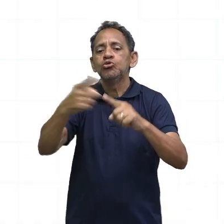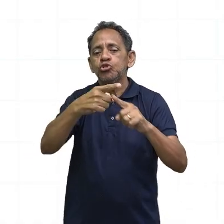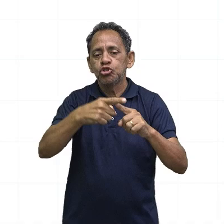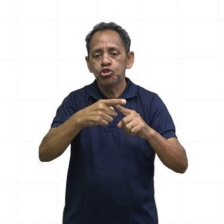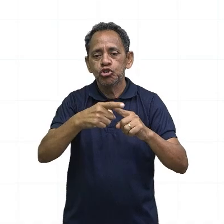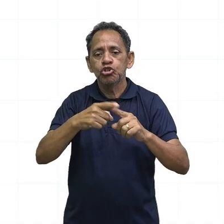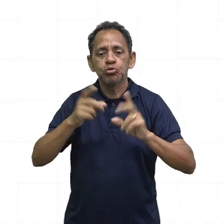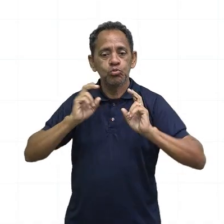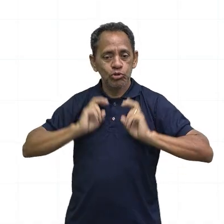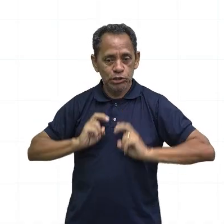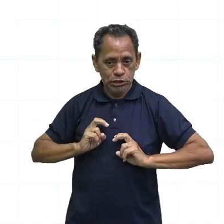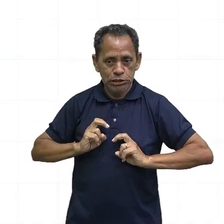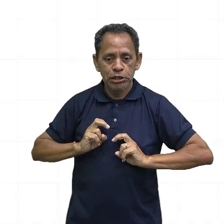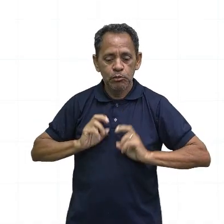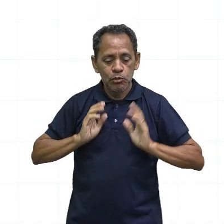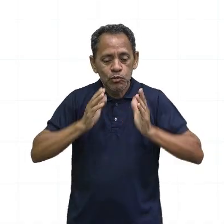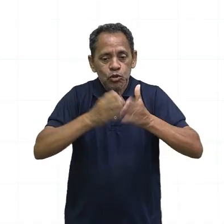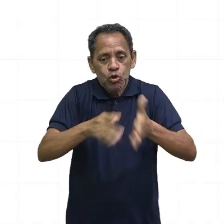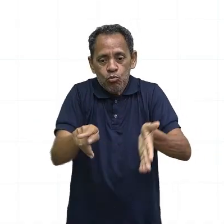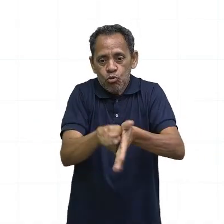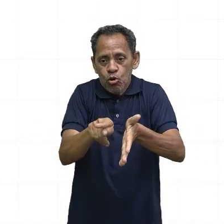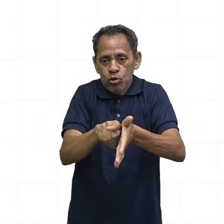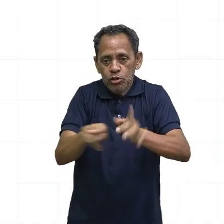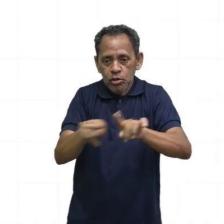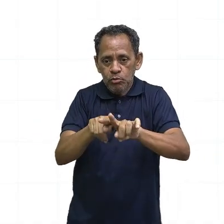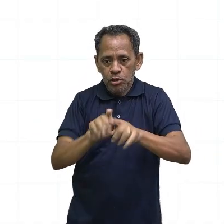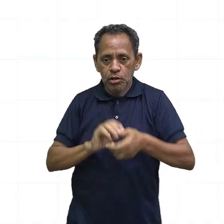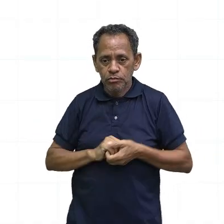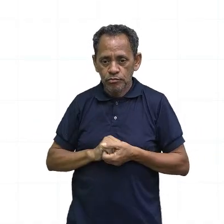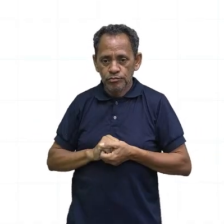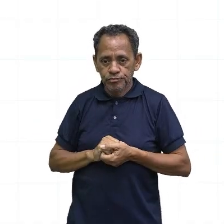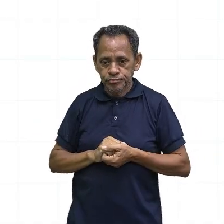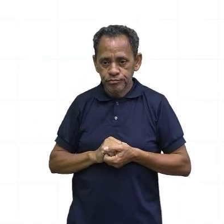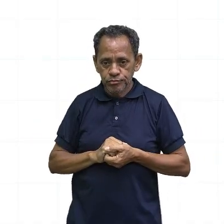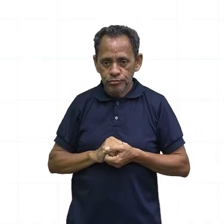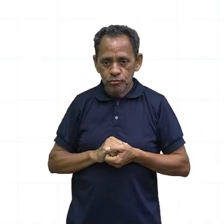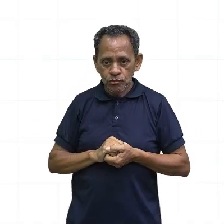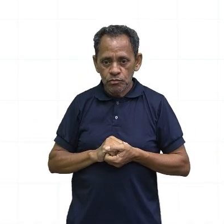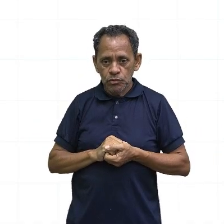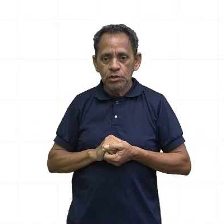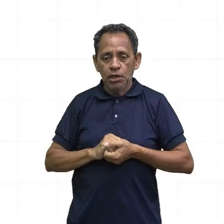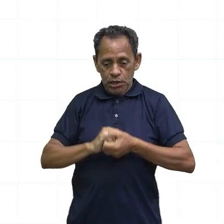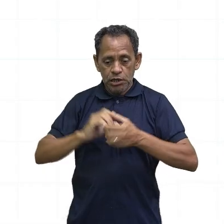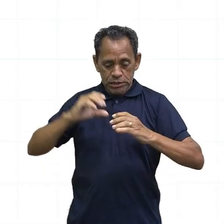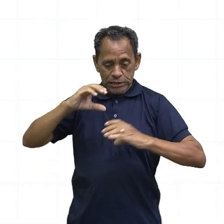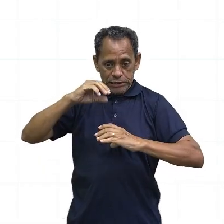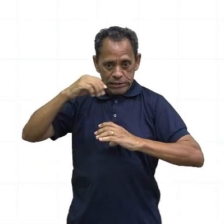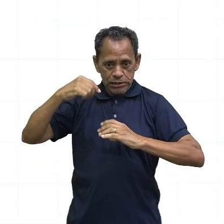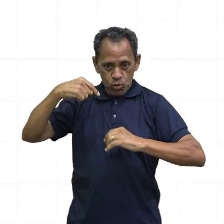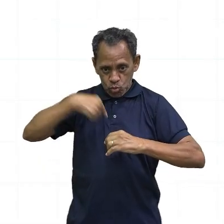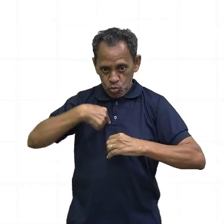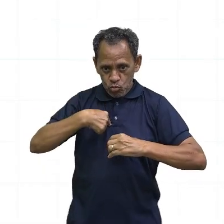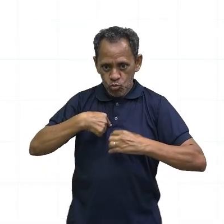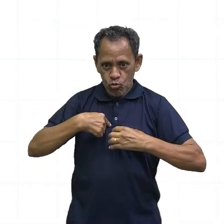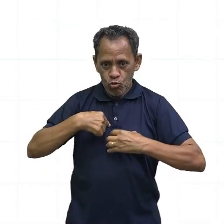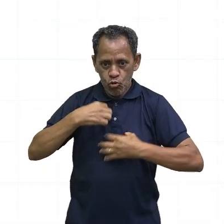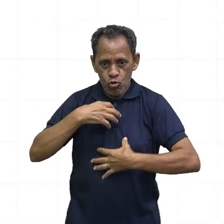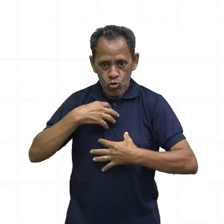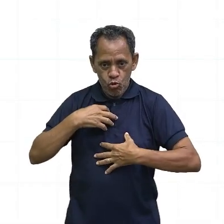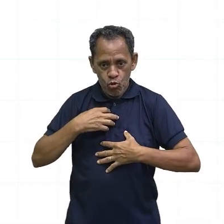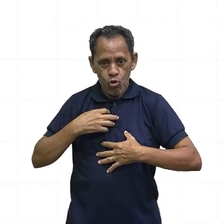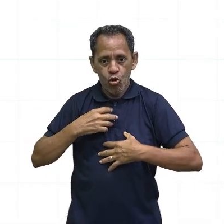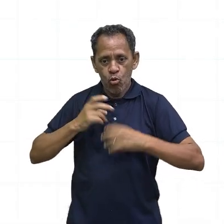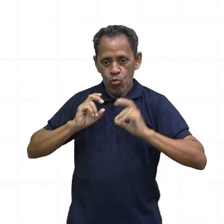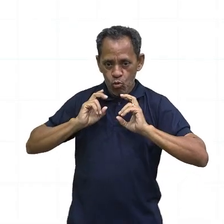efeito acumula-se e o tumor costuma, né, na maioria das vezes, ser destruído, né? Ele vai sumindo. Tá bom, gente?